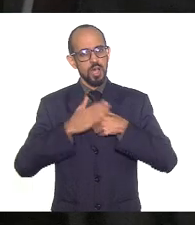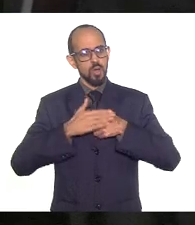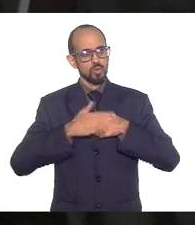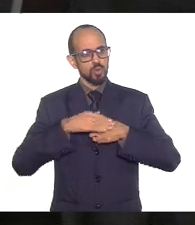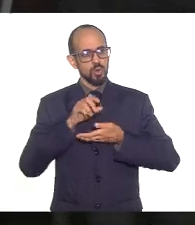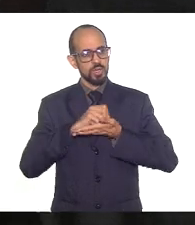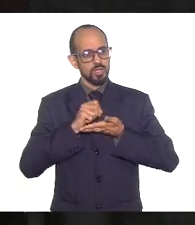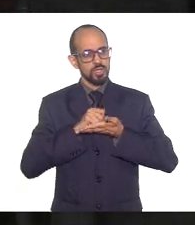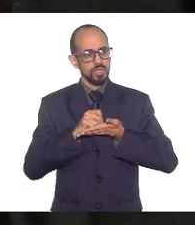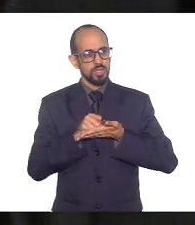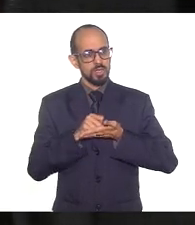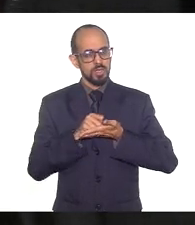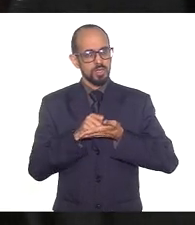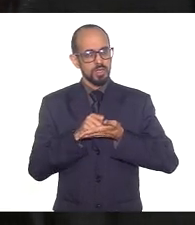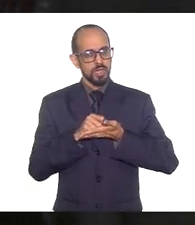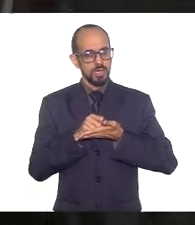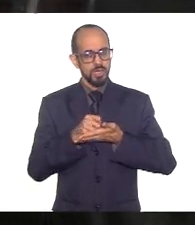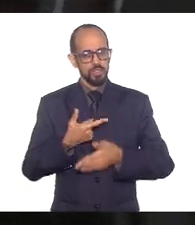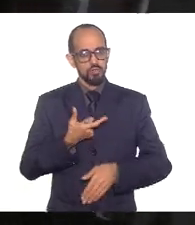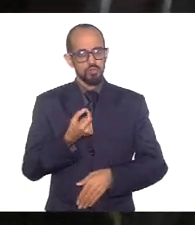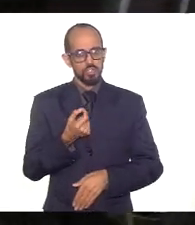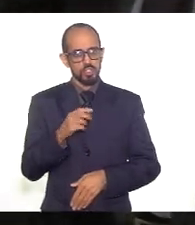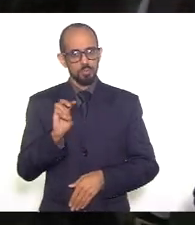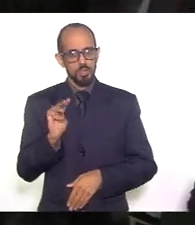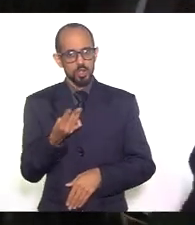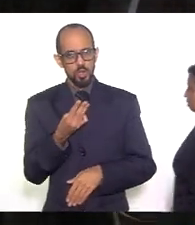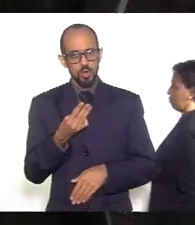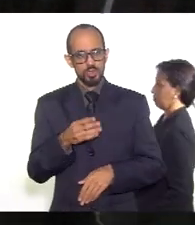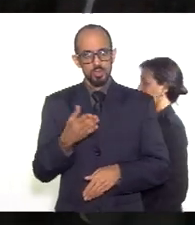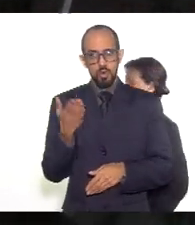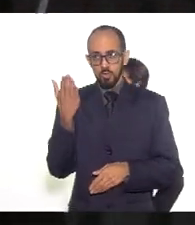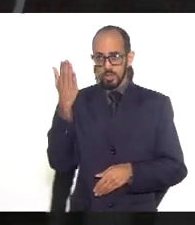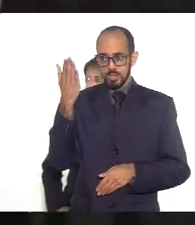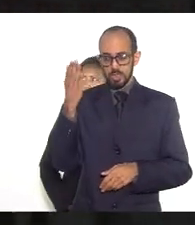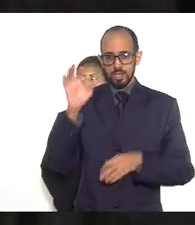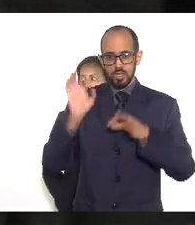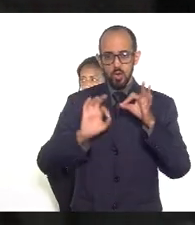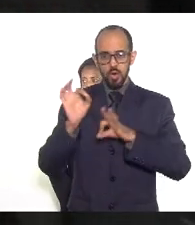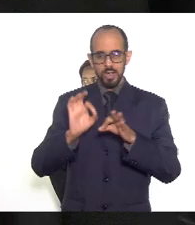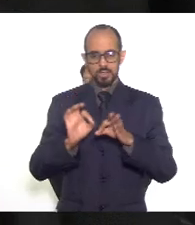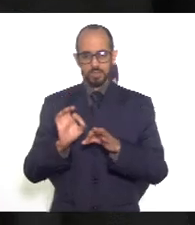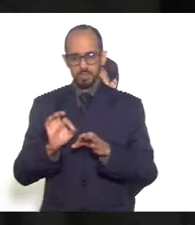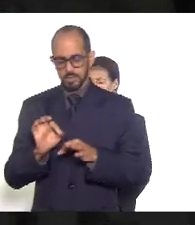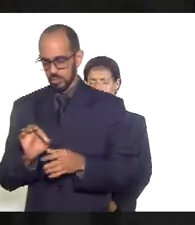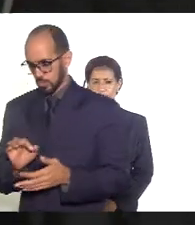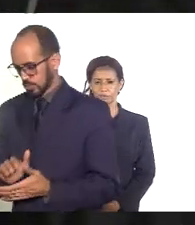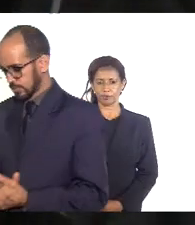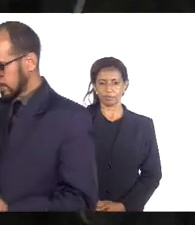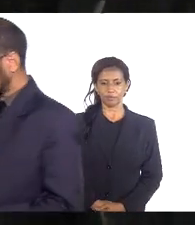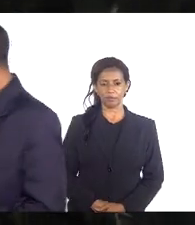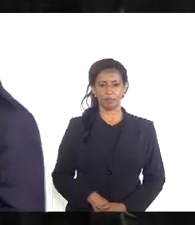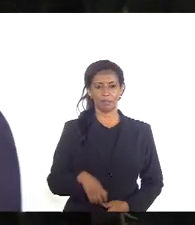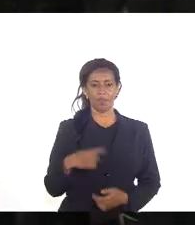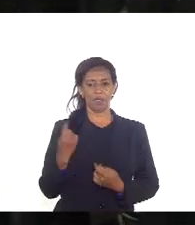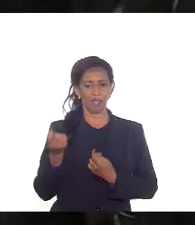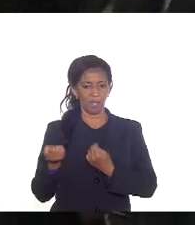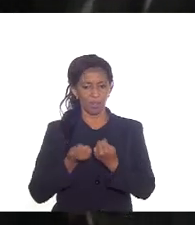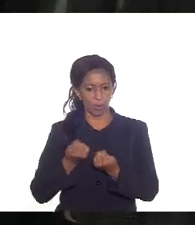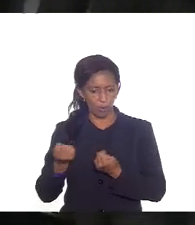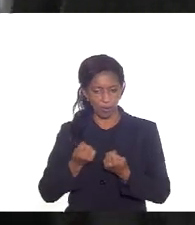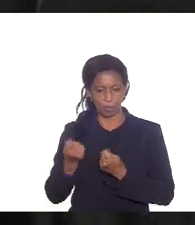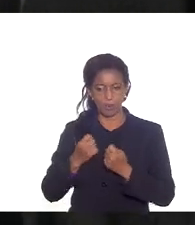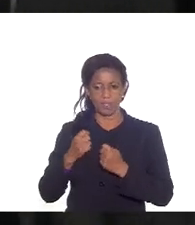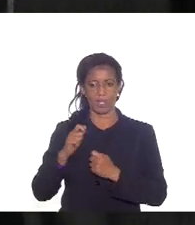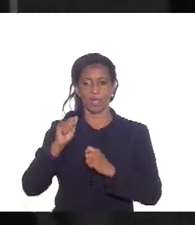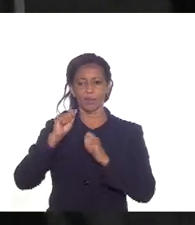garantiu 20 milhões com vossa excelência organizando os rios 20 milhões economizados